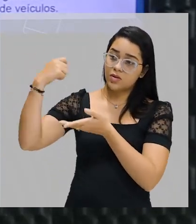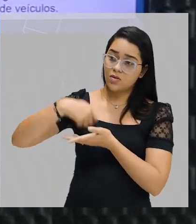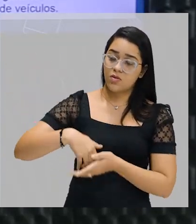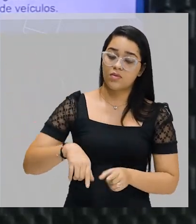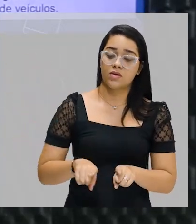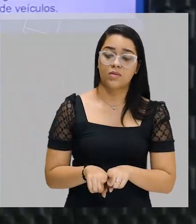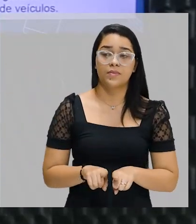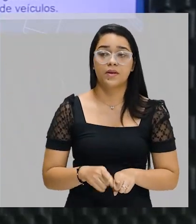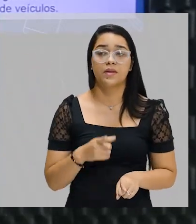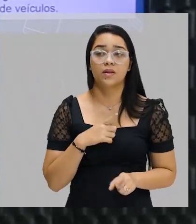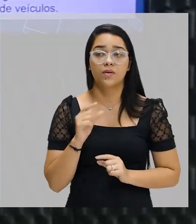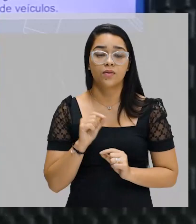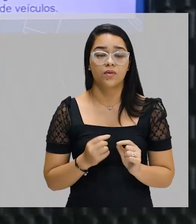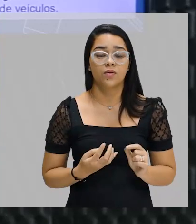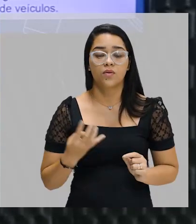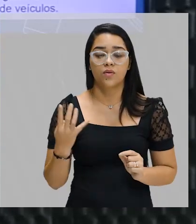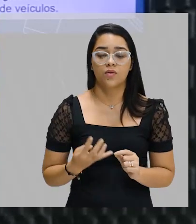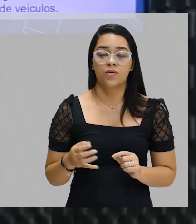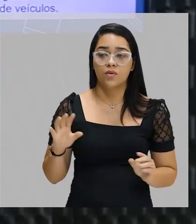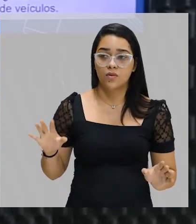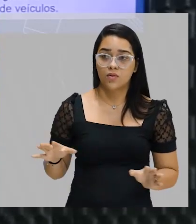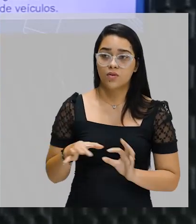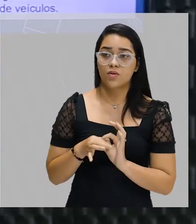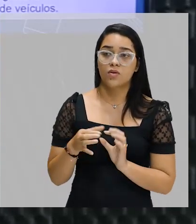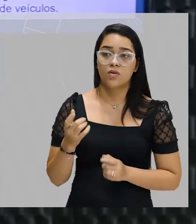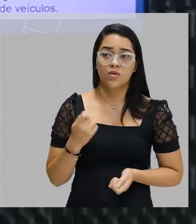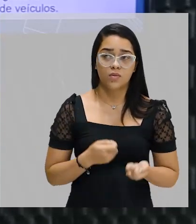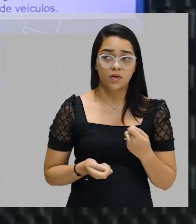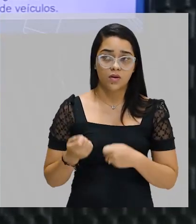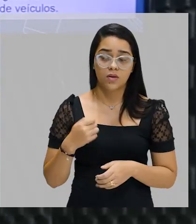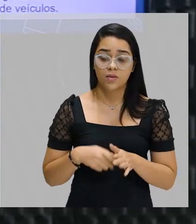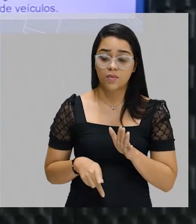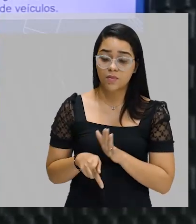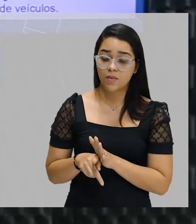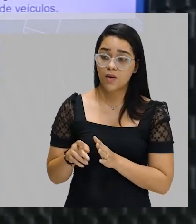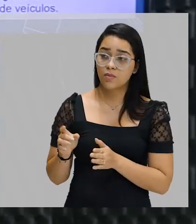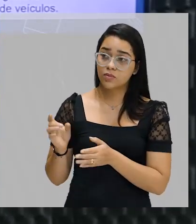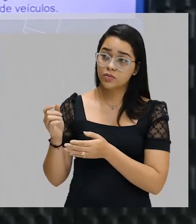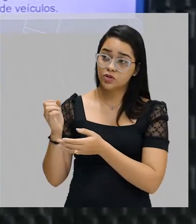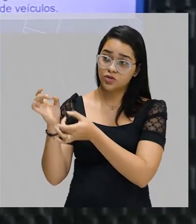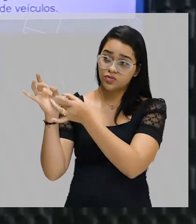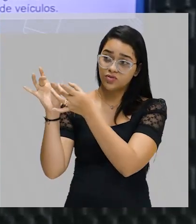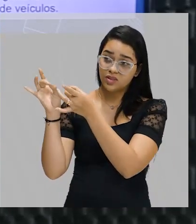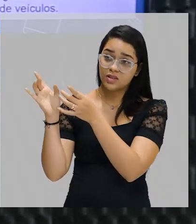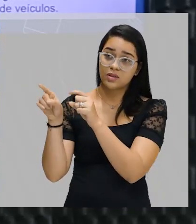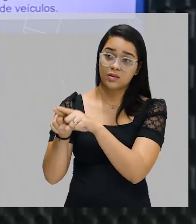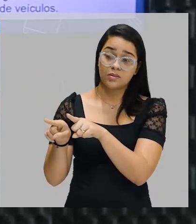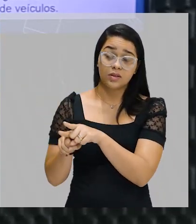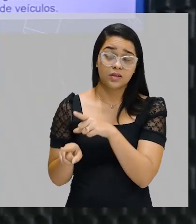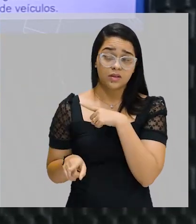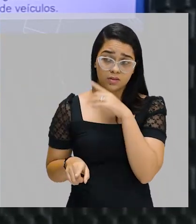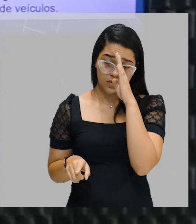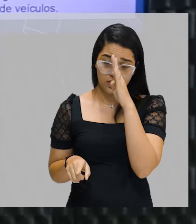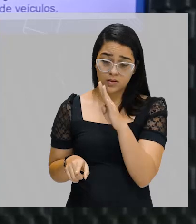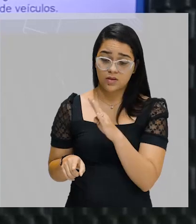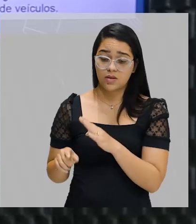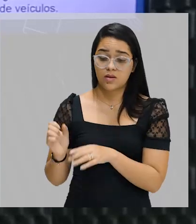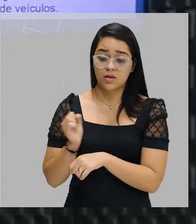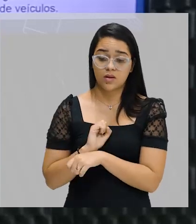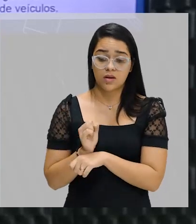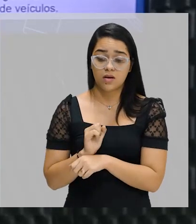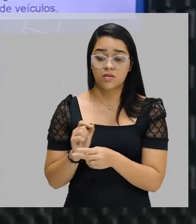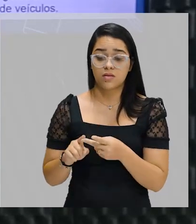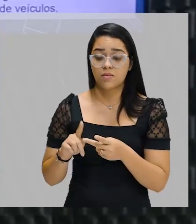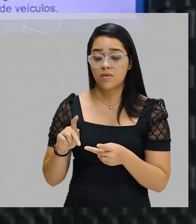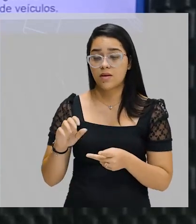A Argentina, galera, é o nosso quarto maior parceiro comercial a nível de exportação. O Brasil exporta para a Argentina principalmente automóveis e